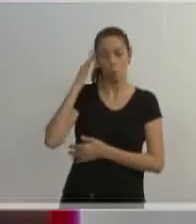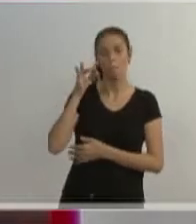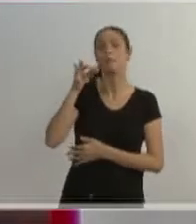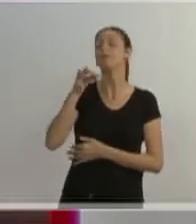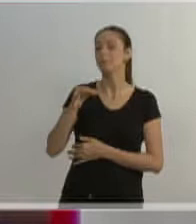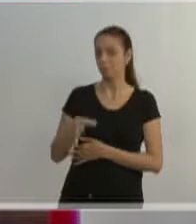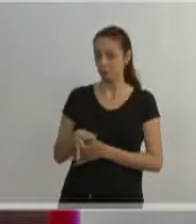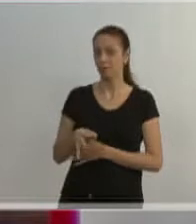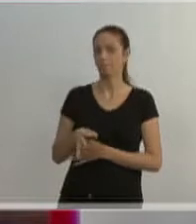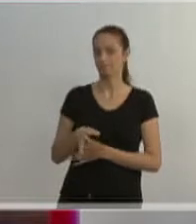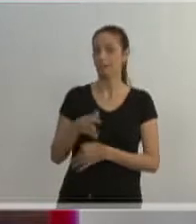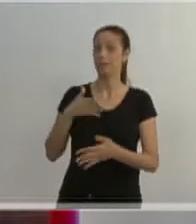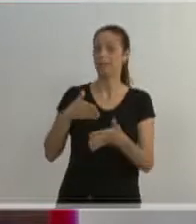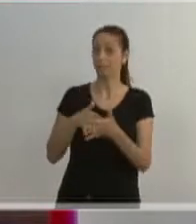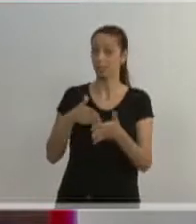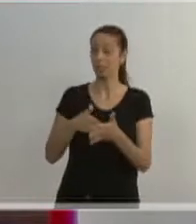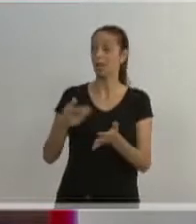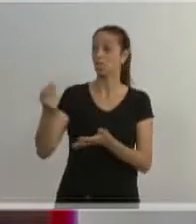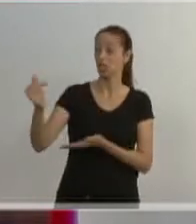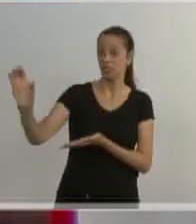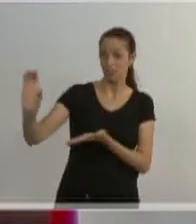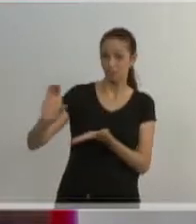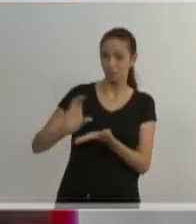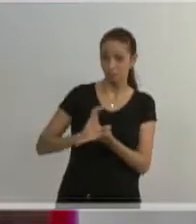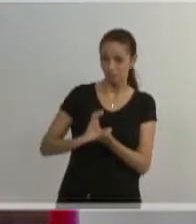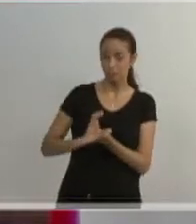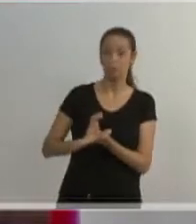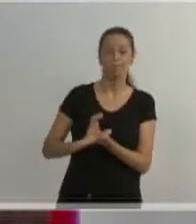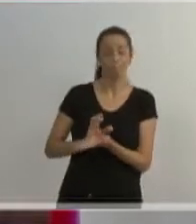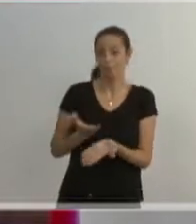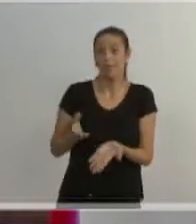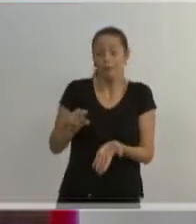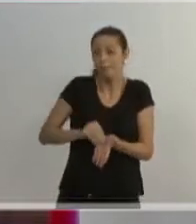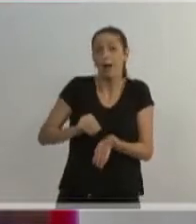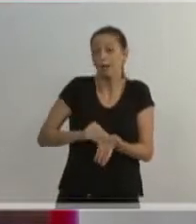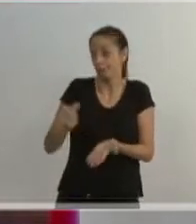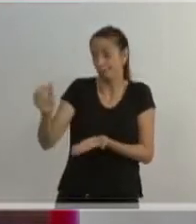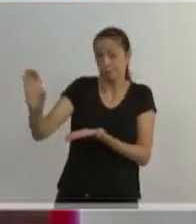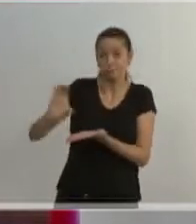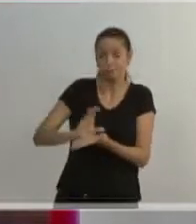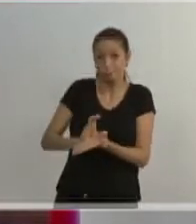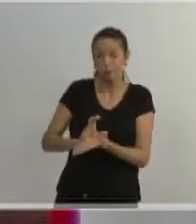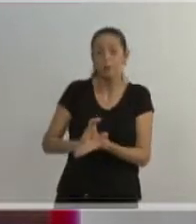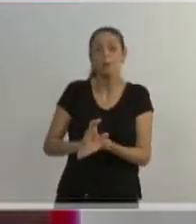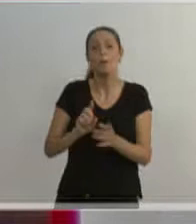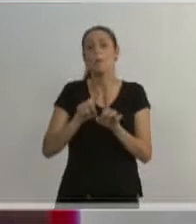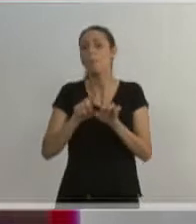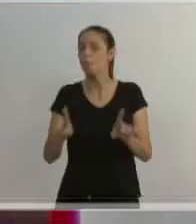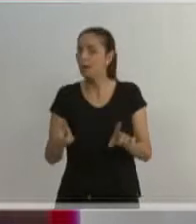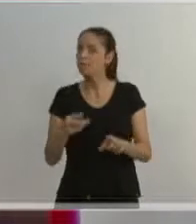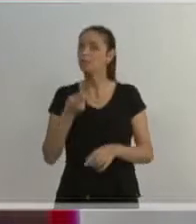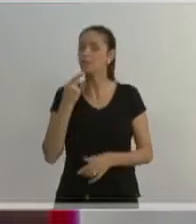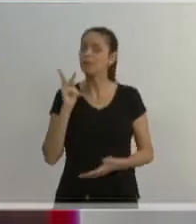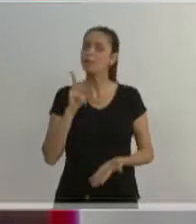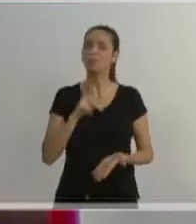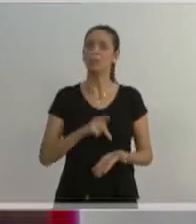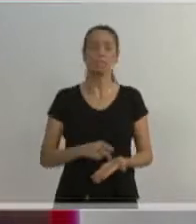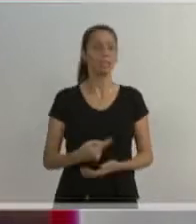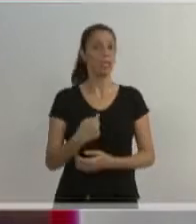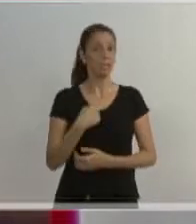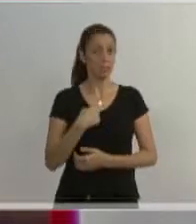questão da limitação dos recursos financeiros não se discute mas sinceramente eu